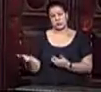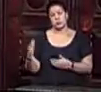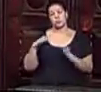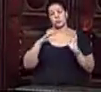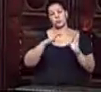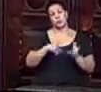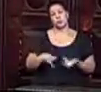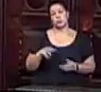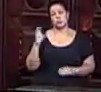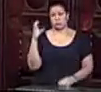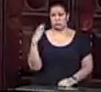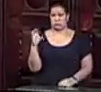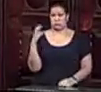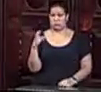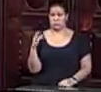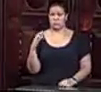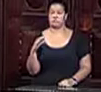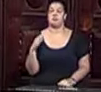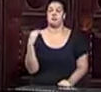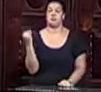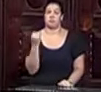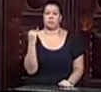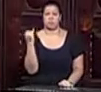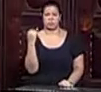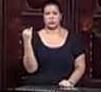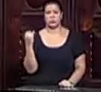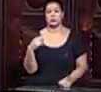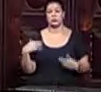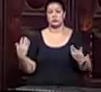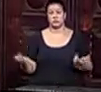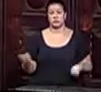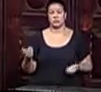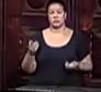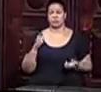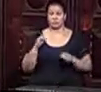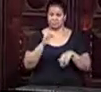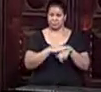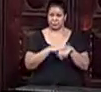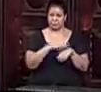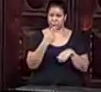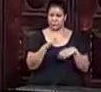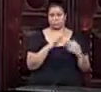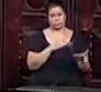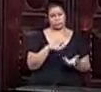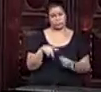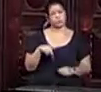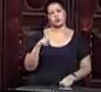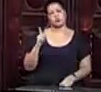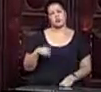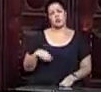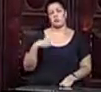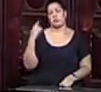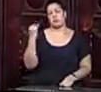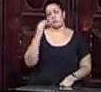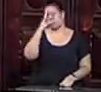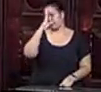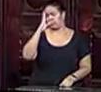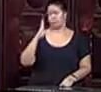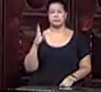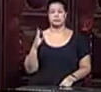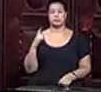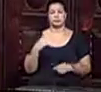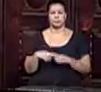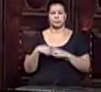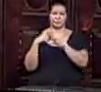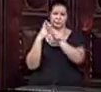universo da ciência e aí a trajetória do planetário papel do planeta é muito importante por décadas deputado osório a quem